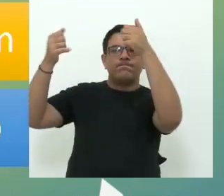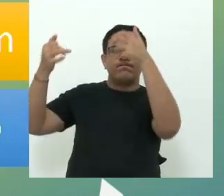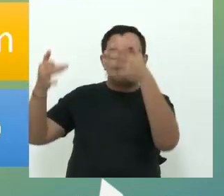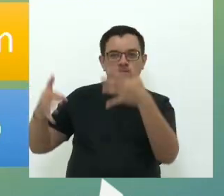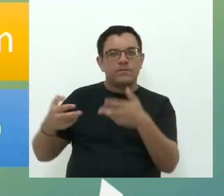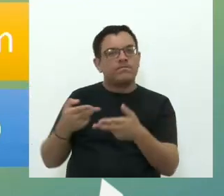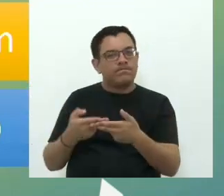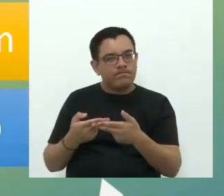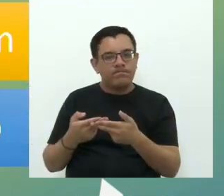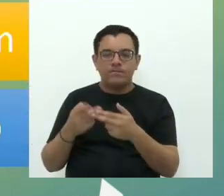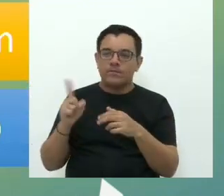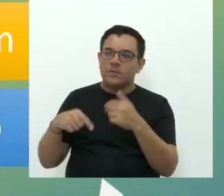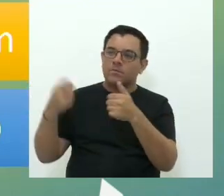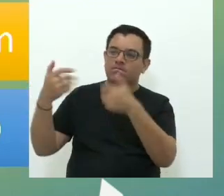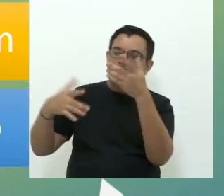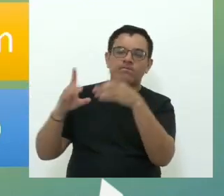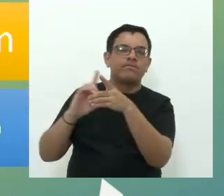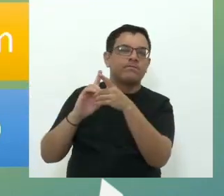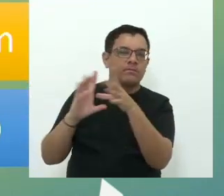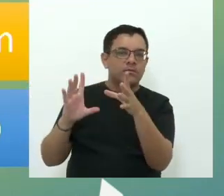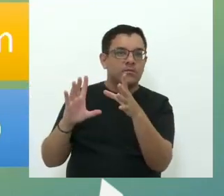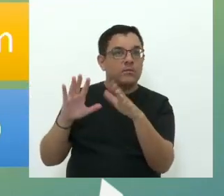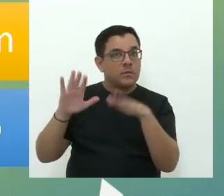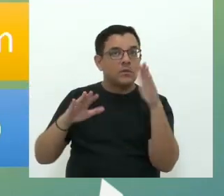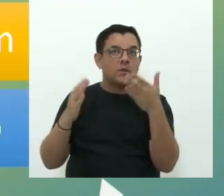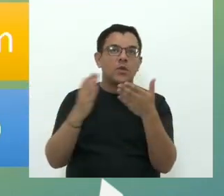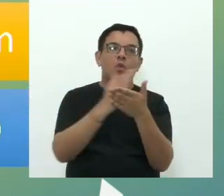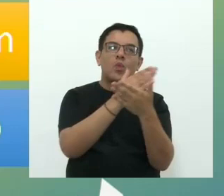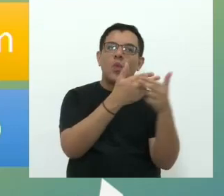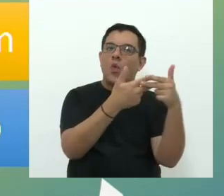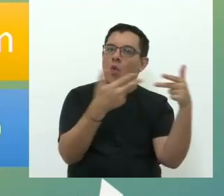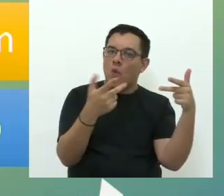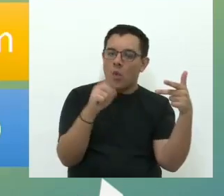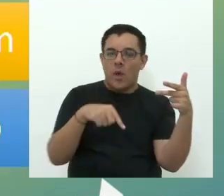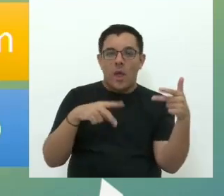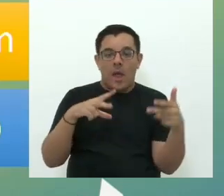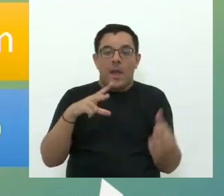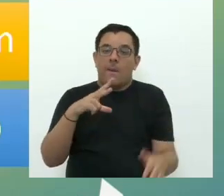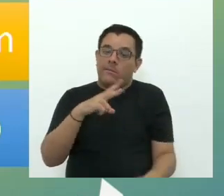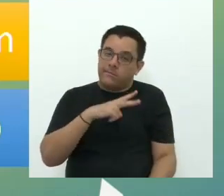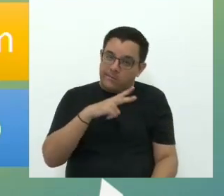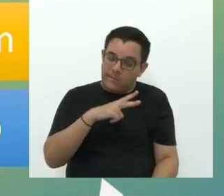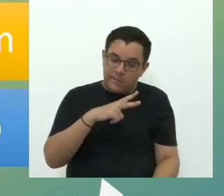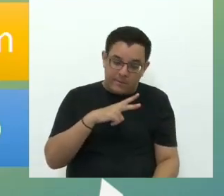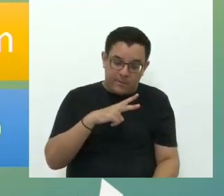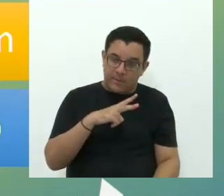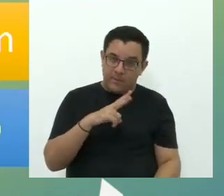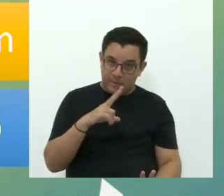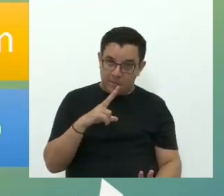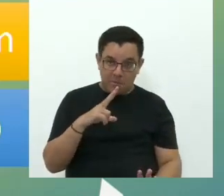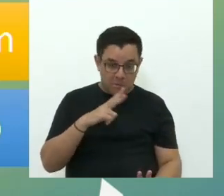contas nem tudo é público mas o que é público Deve ser